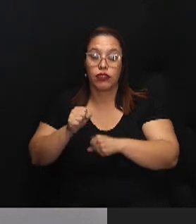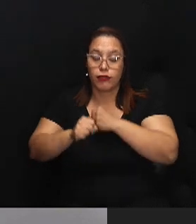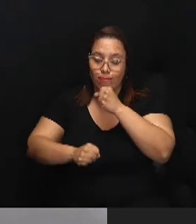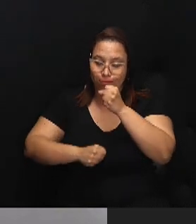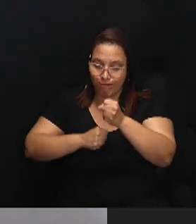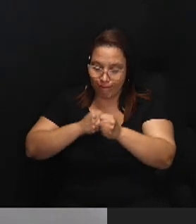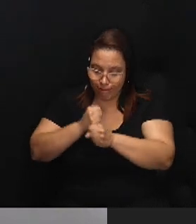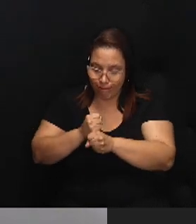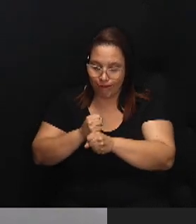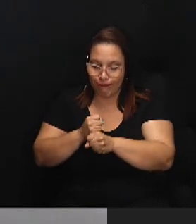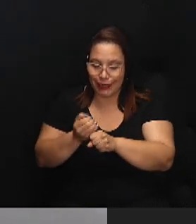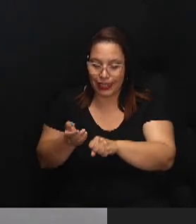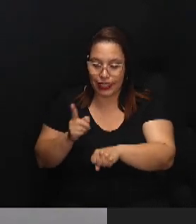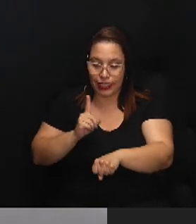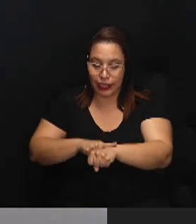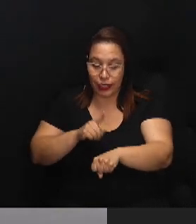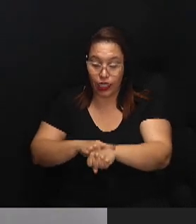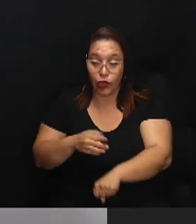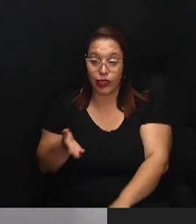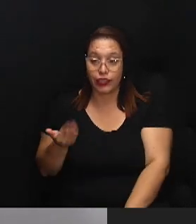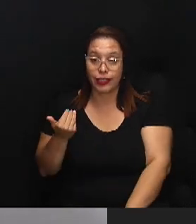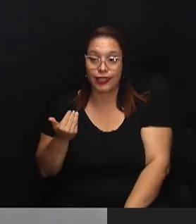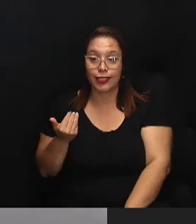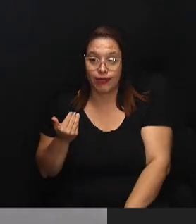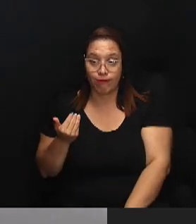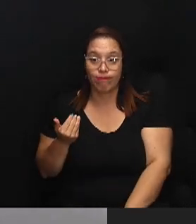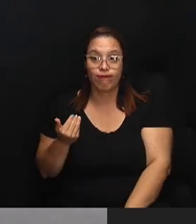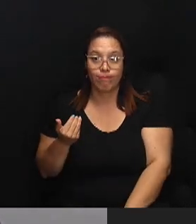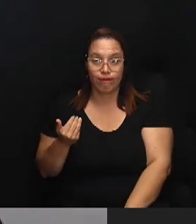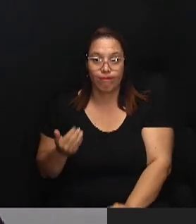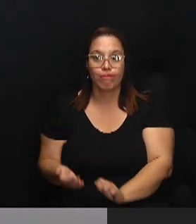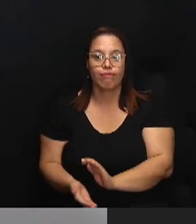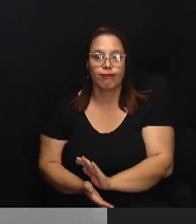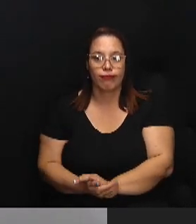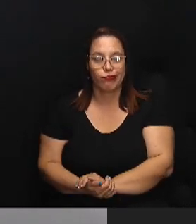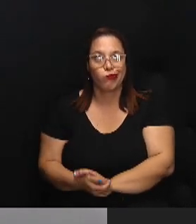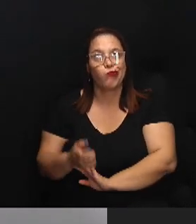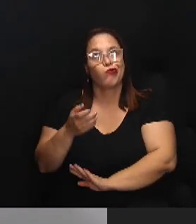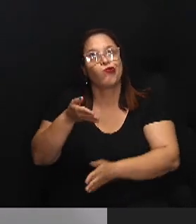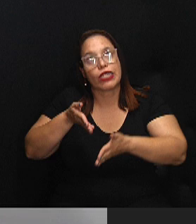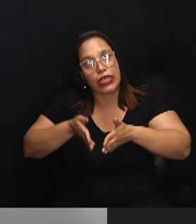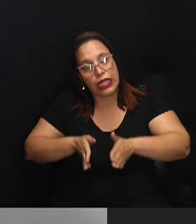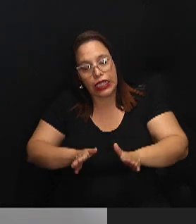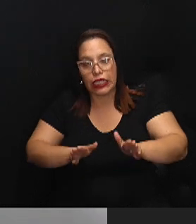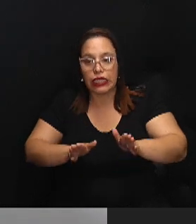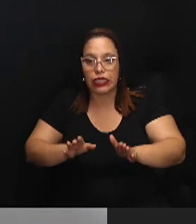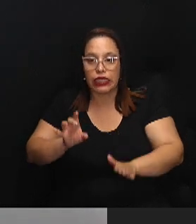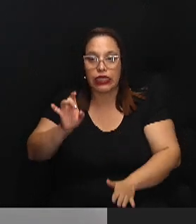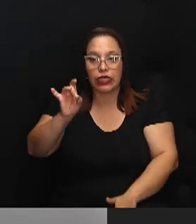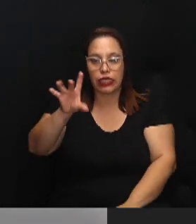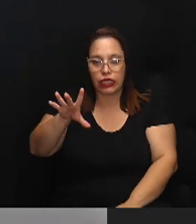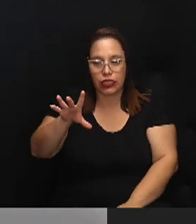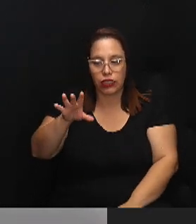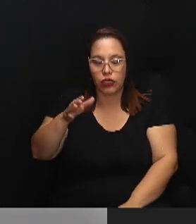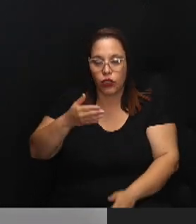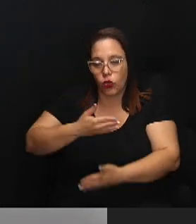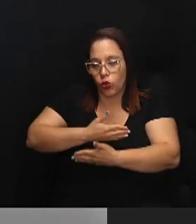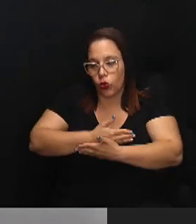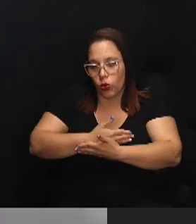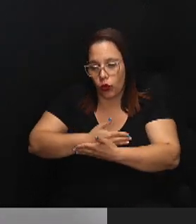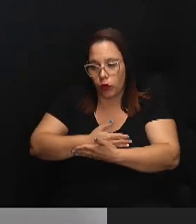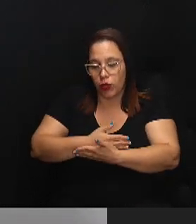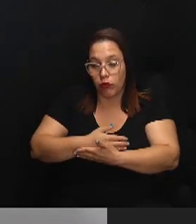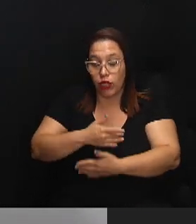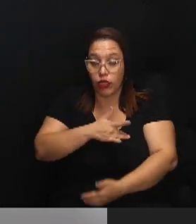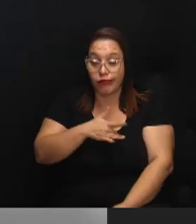anualmente precoce. E quando a gente fala desse nascimento, não é só o bebê e a saúde,